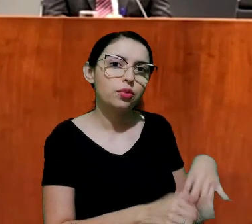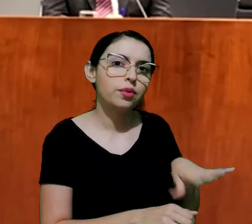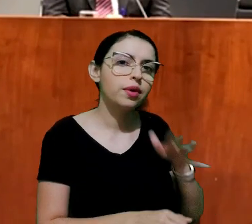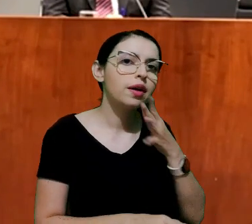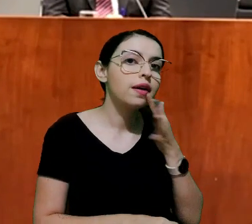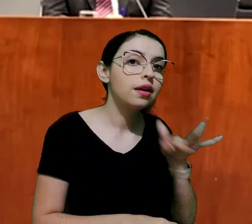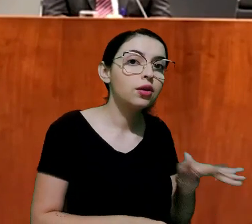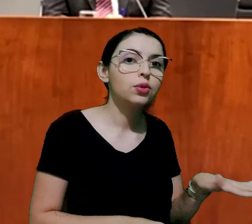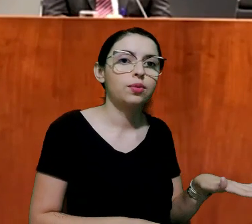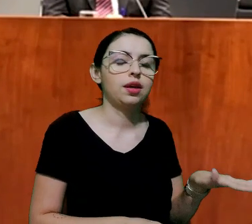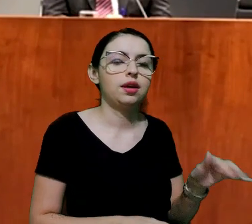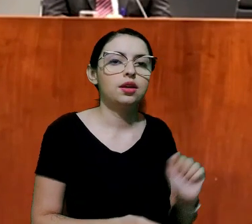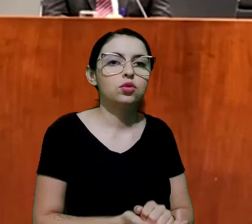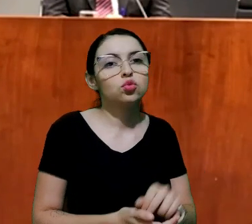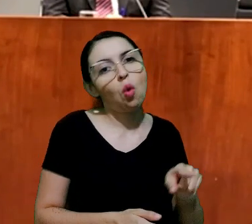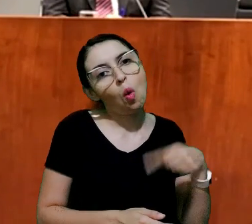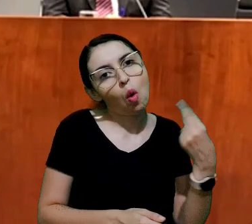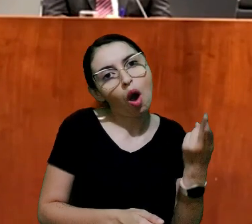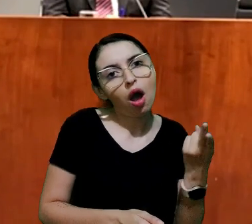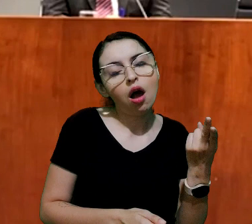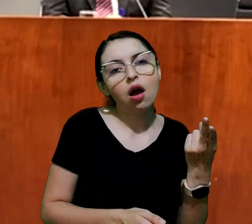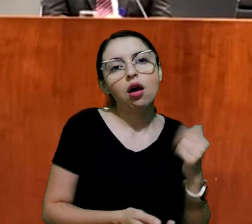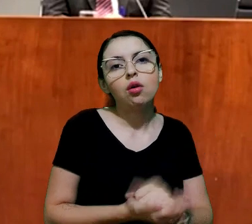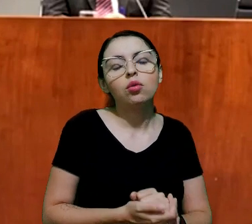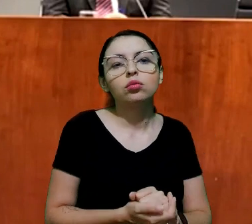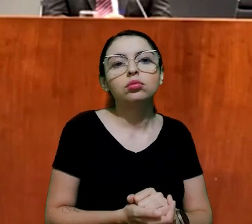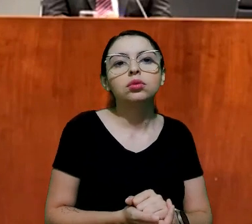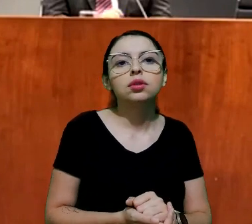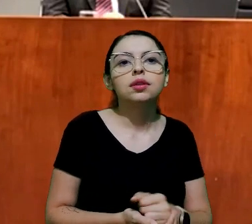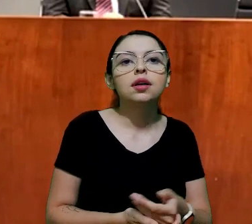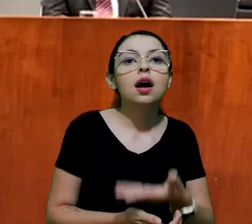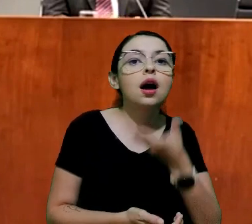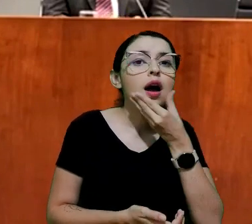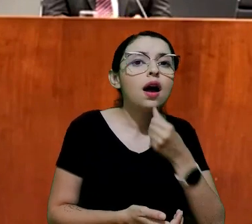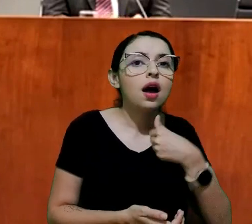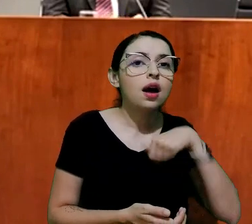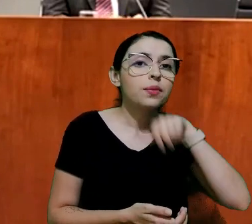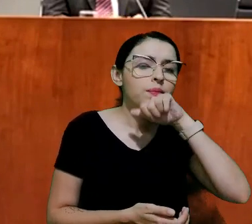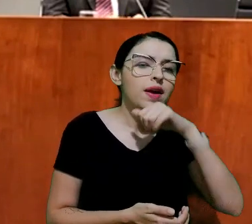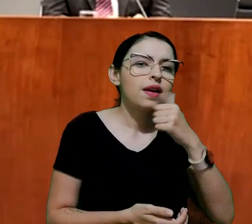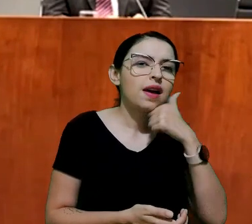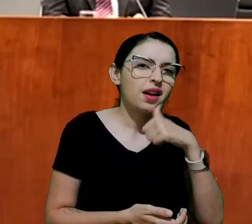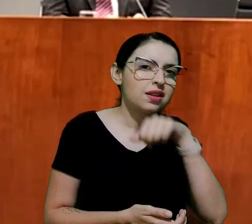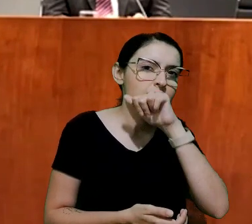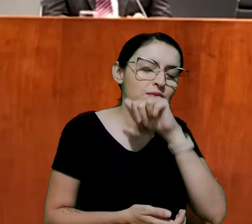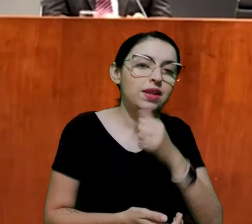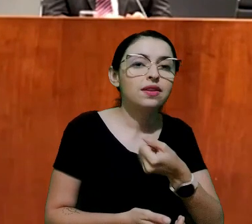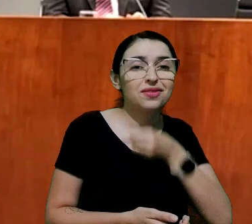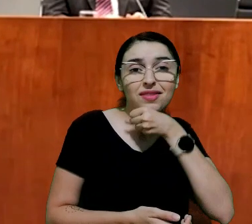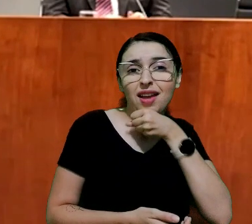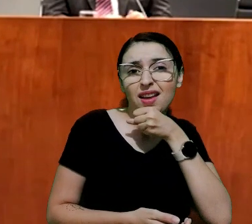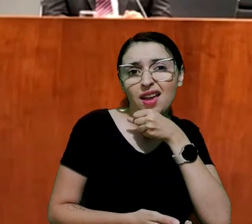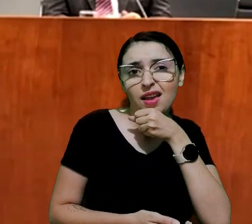pequenos ou incapazes, e para os pais muito velhos, que não precisa nem ser metade, pode ser 10%,